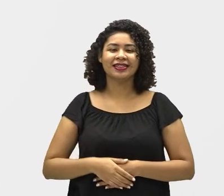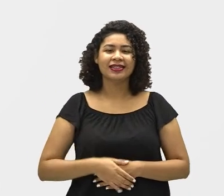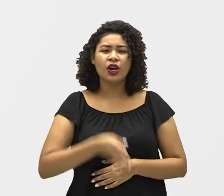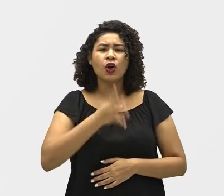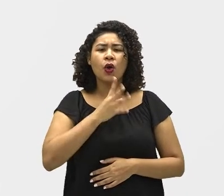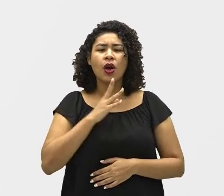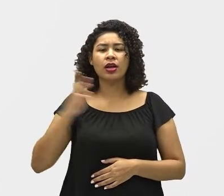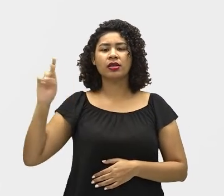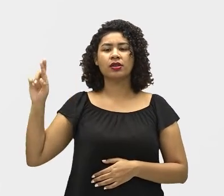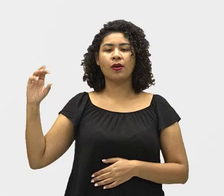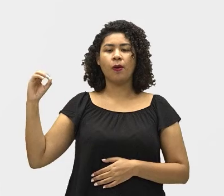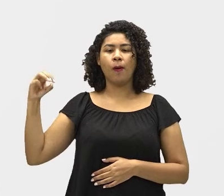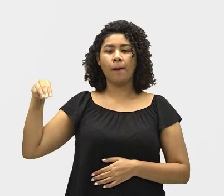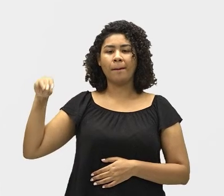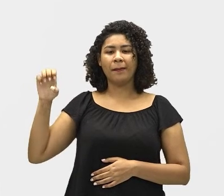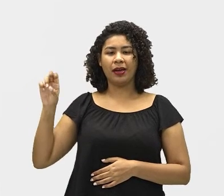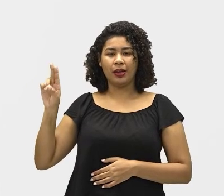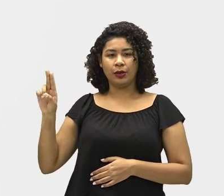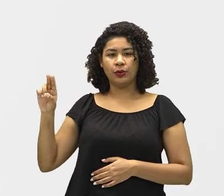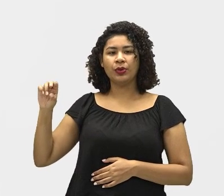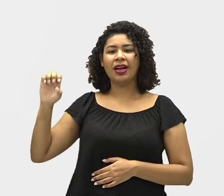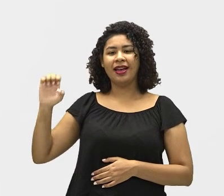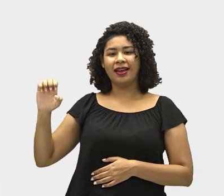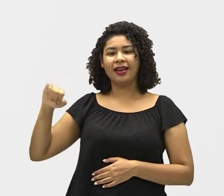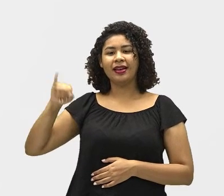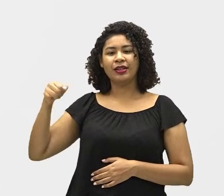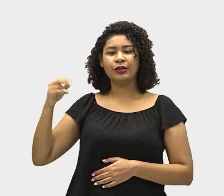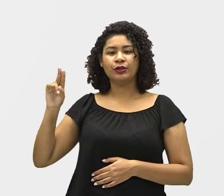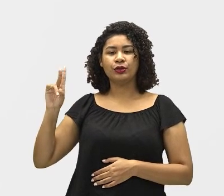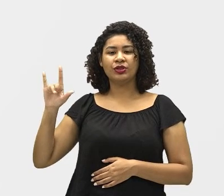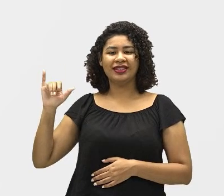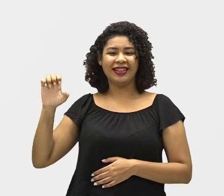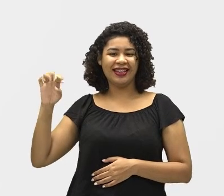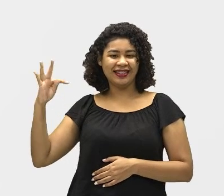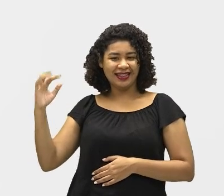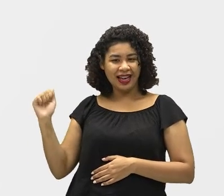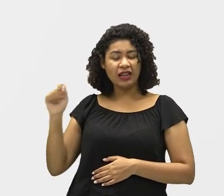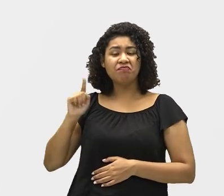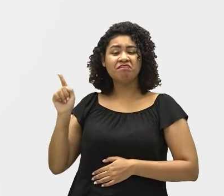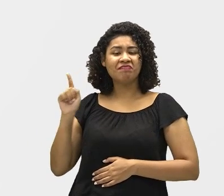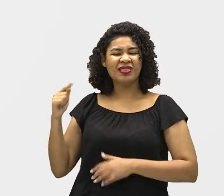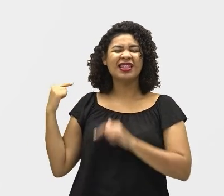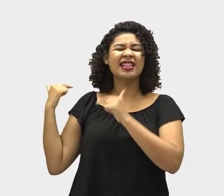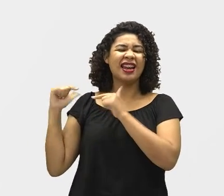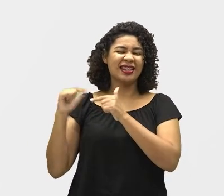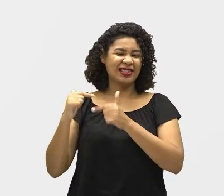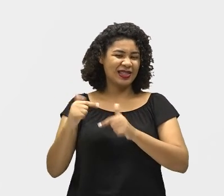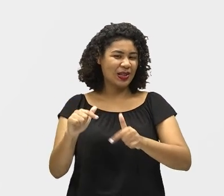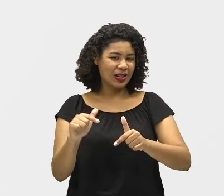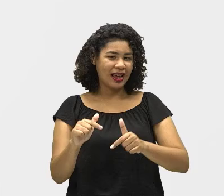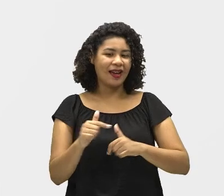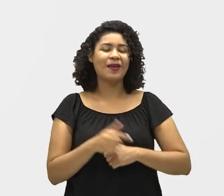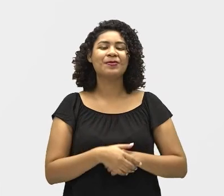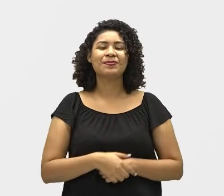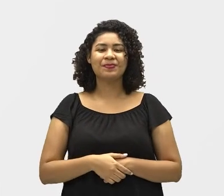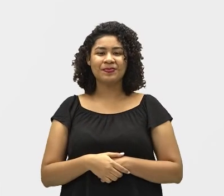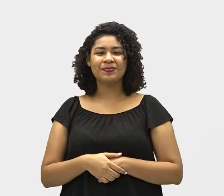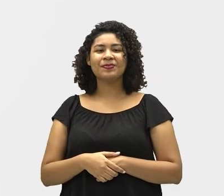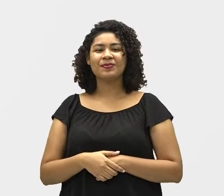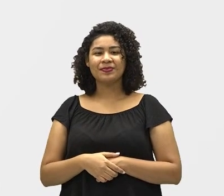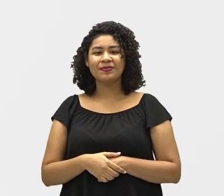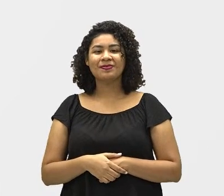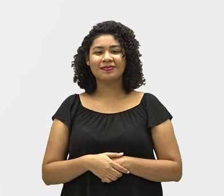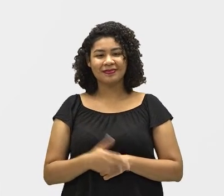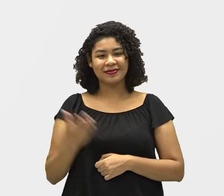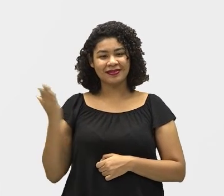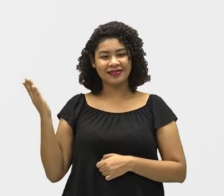ter ouvido falar, e tem, claro, diversas revisões, né, desse clássico, Macbeth, A Megera Domada,